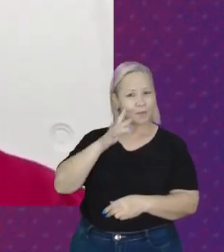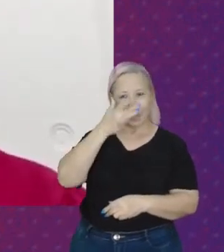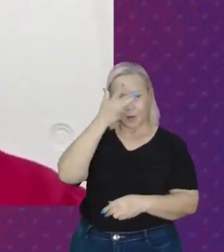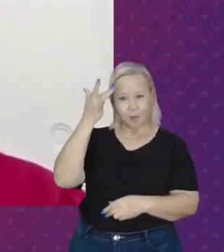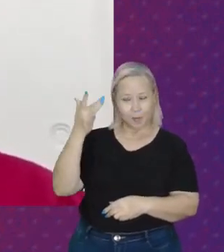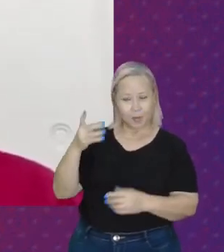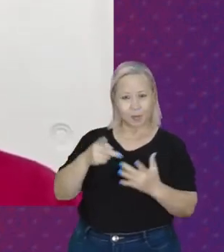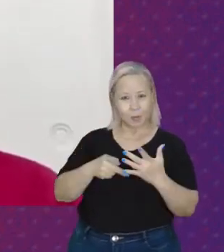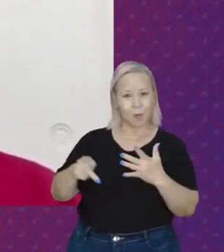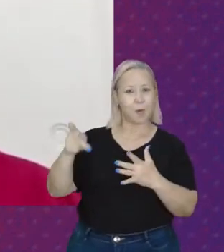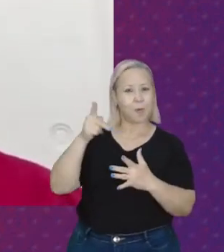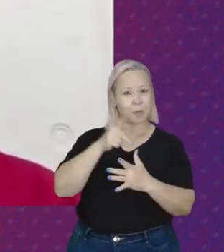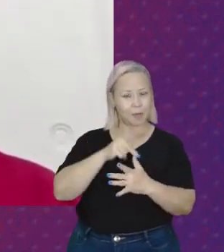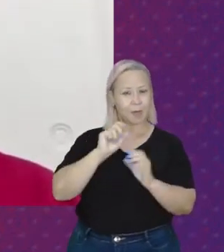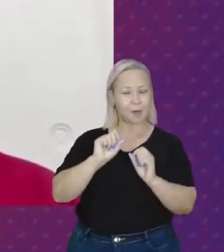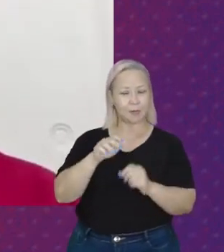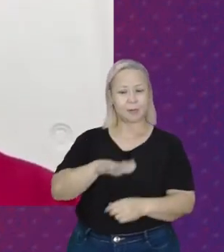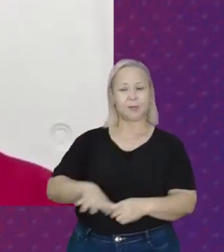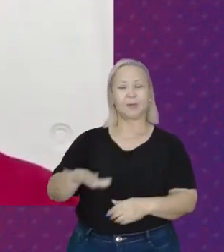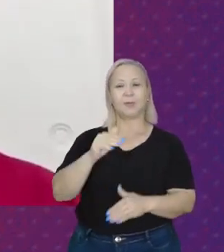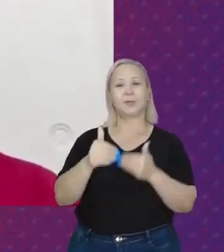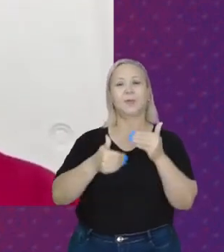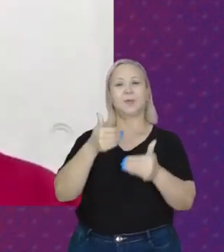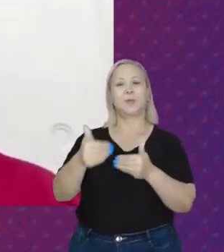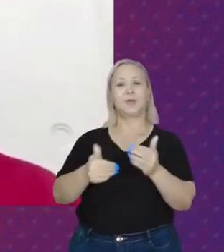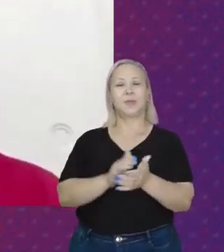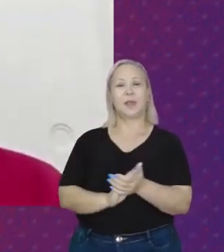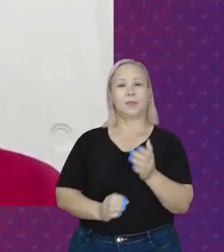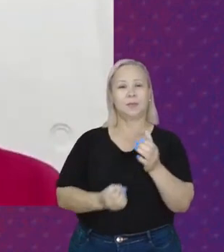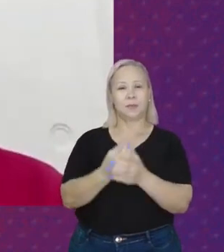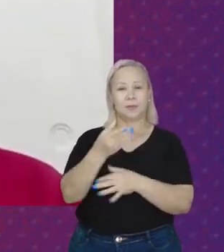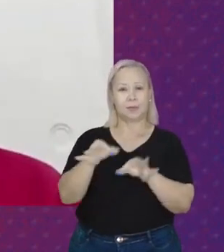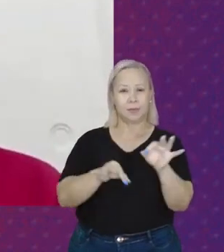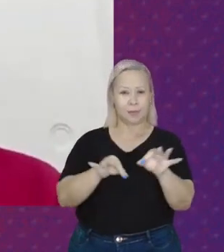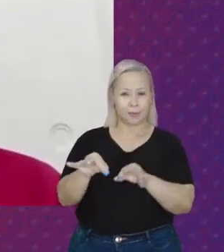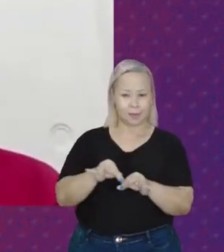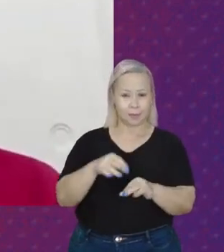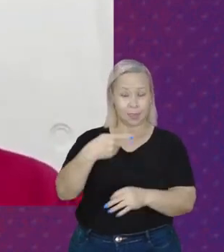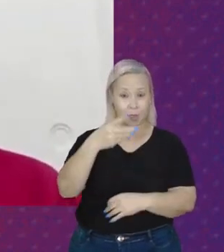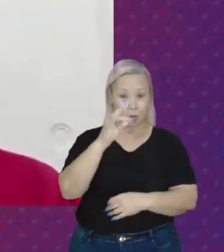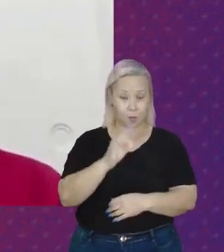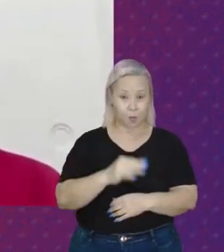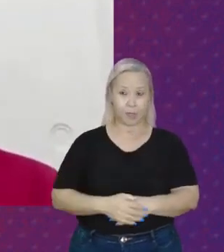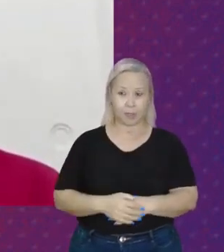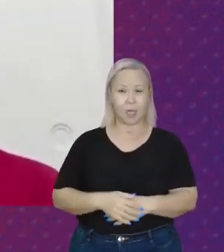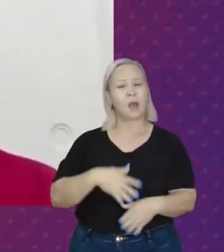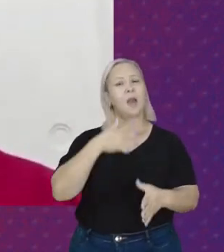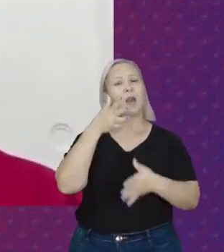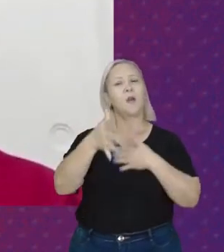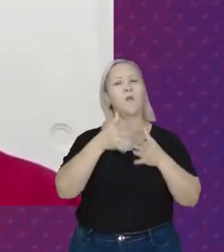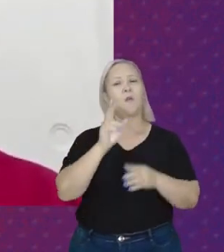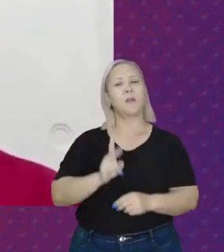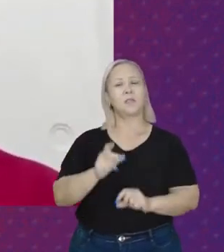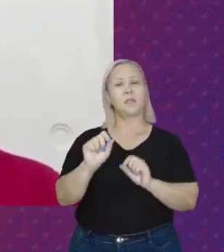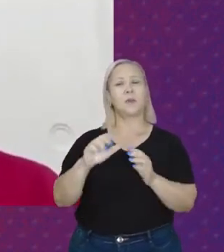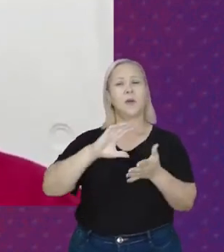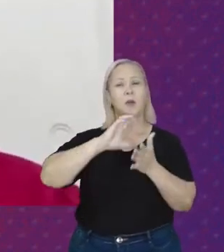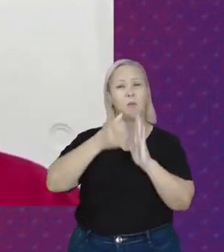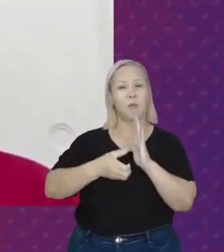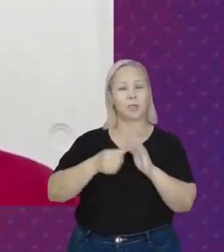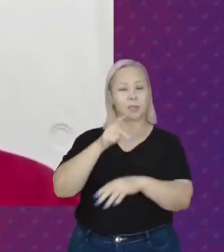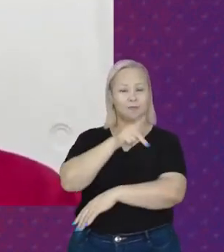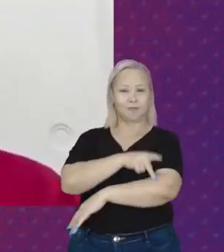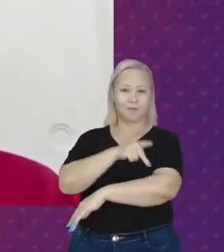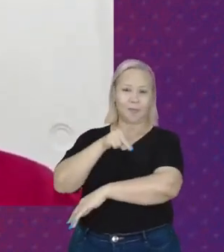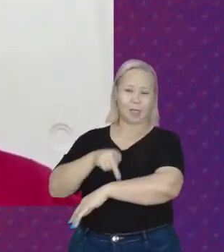protagonistas em todo esse processo de formulação. O PT, eu digo que ele é um partido